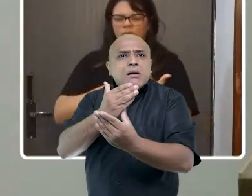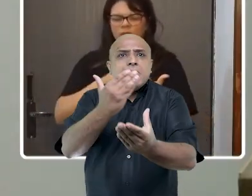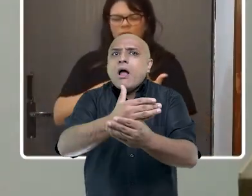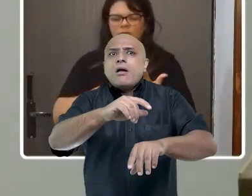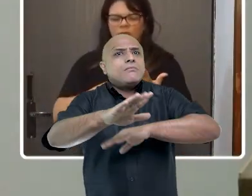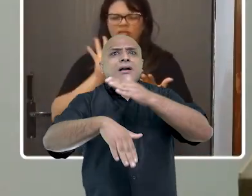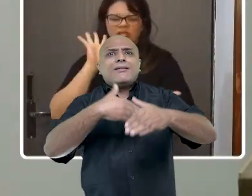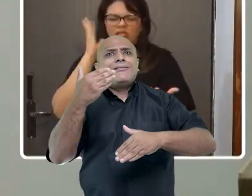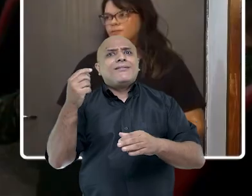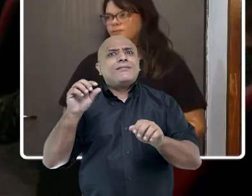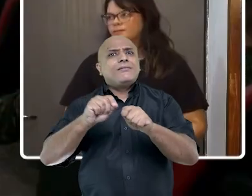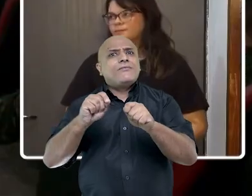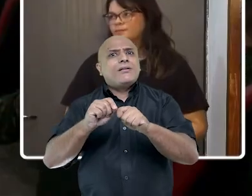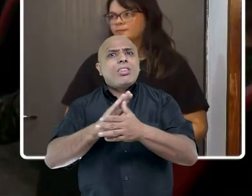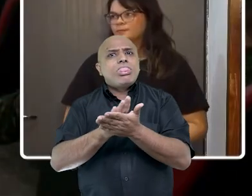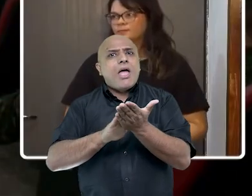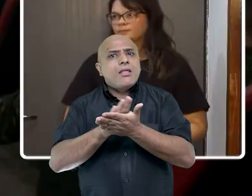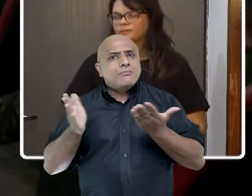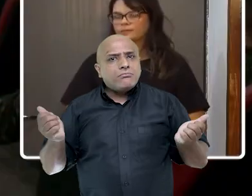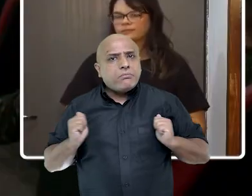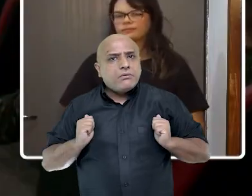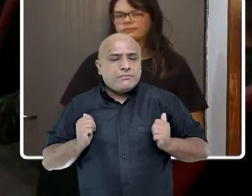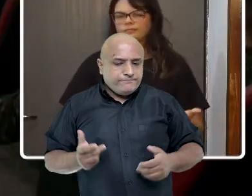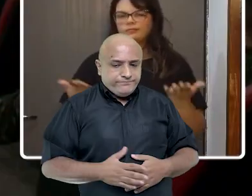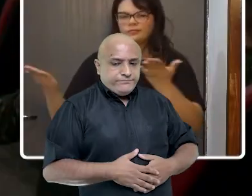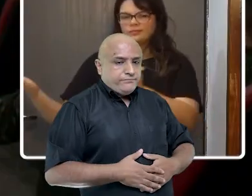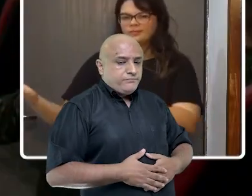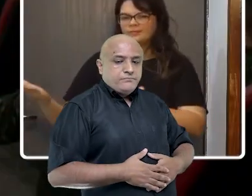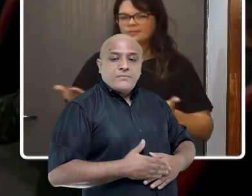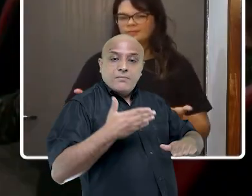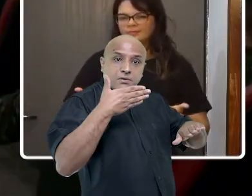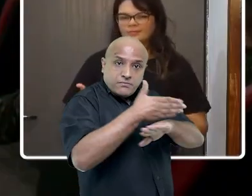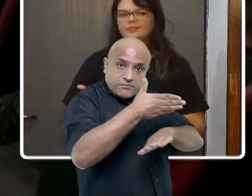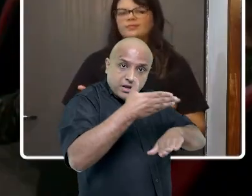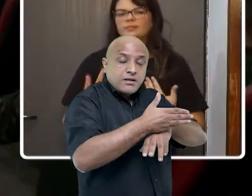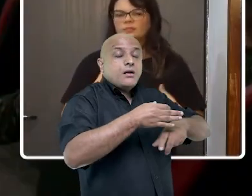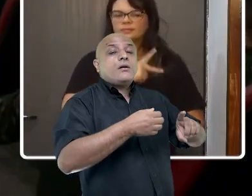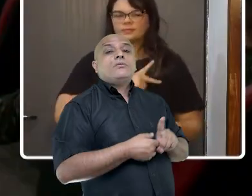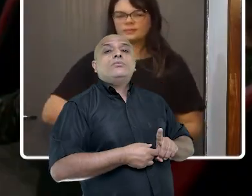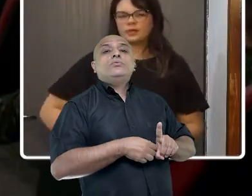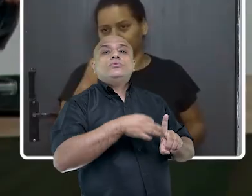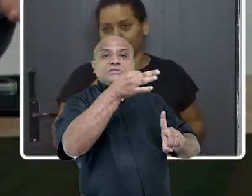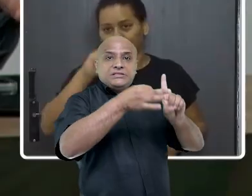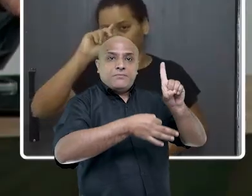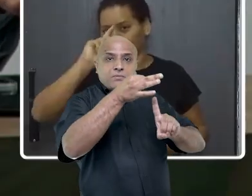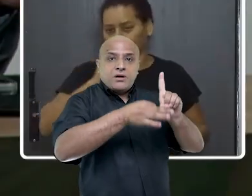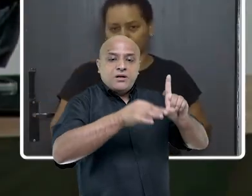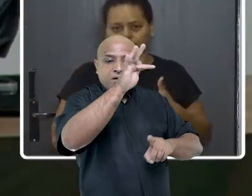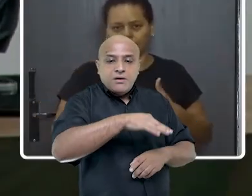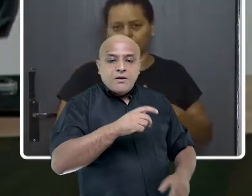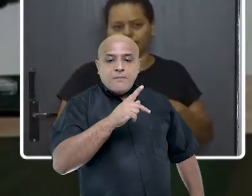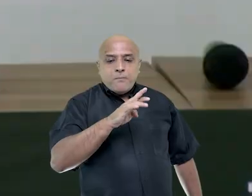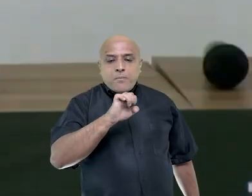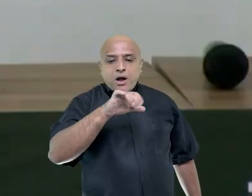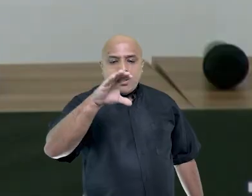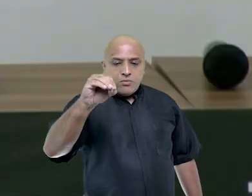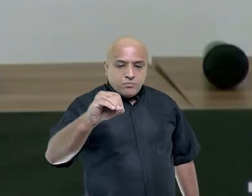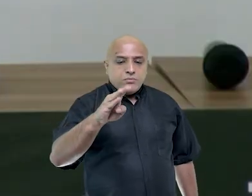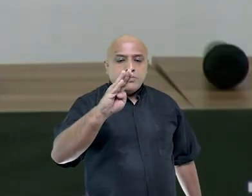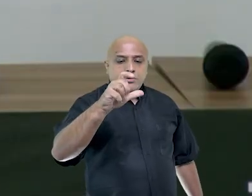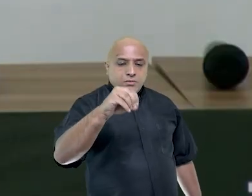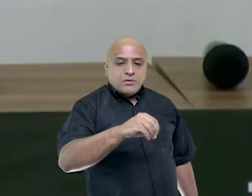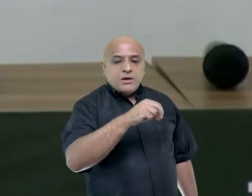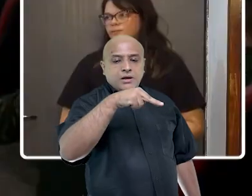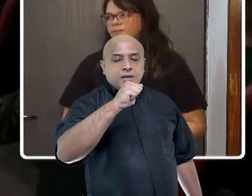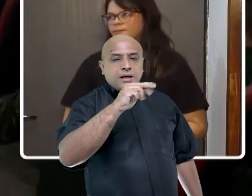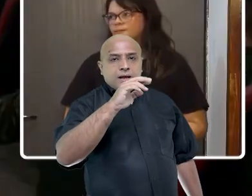não se consegue executar. Também participaram da jornada os desembargadores federais: Pablo Zuniga Dourado, Ana